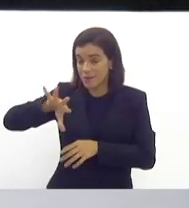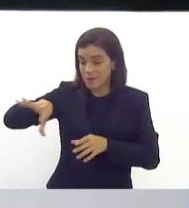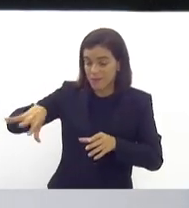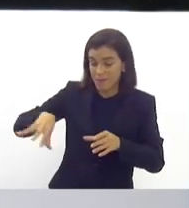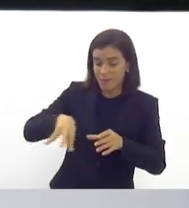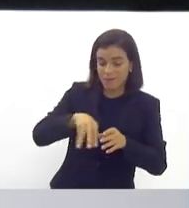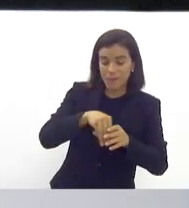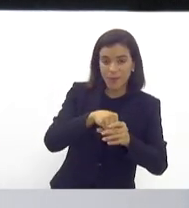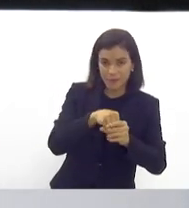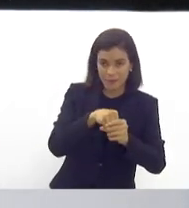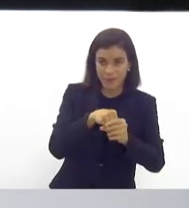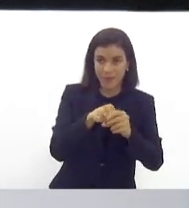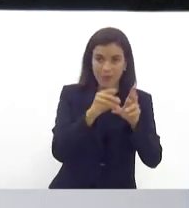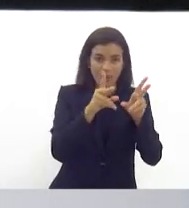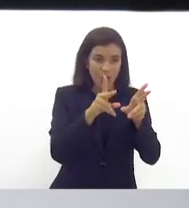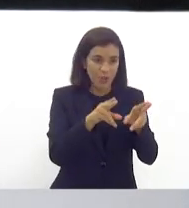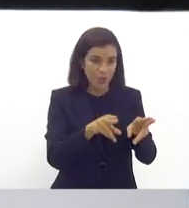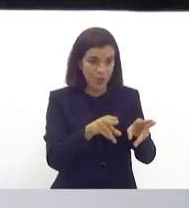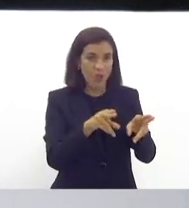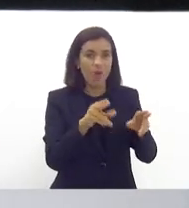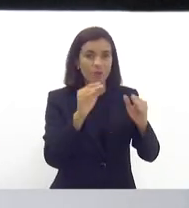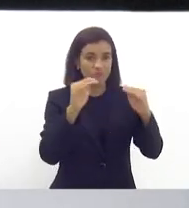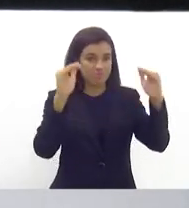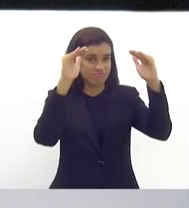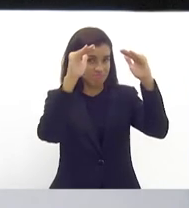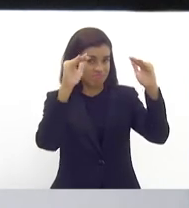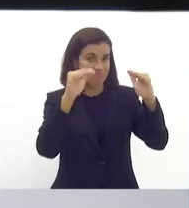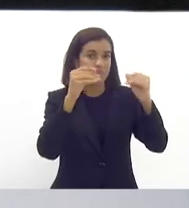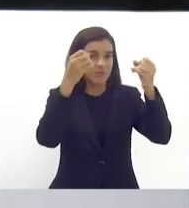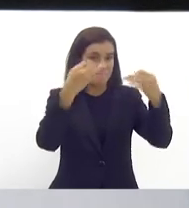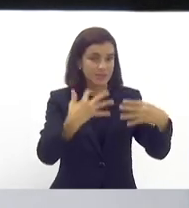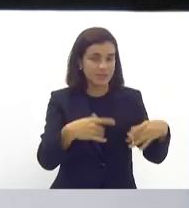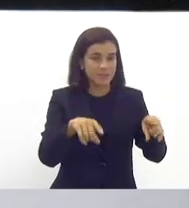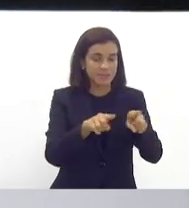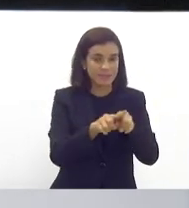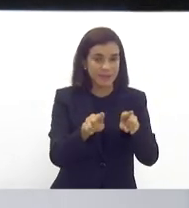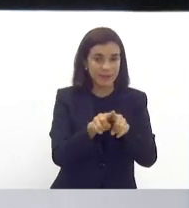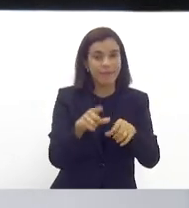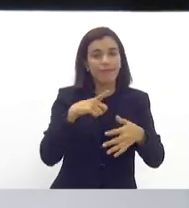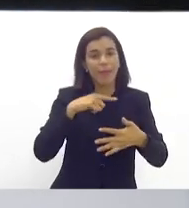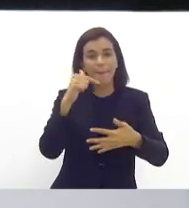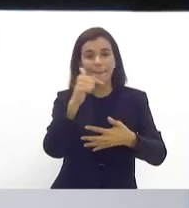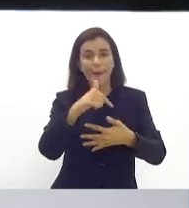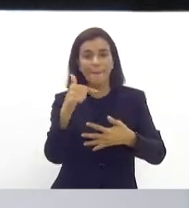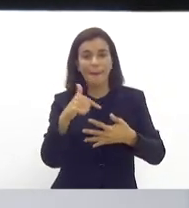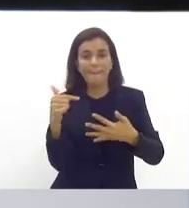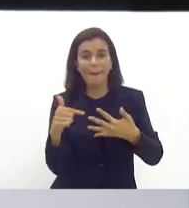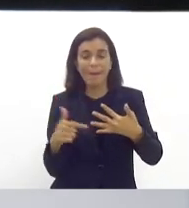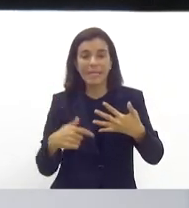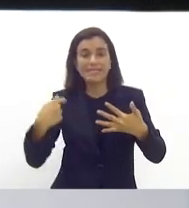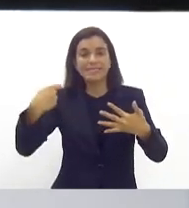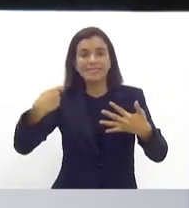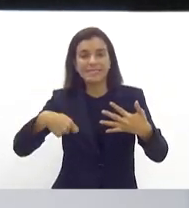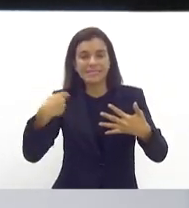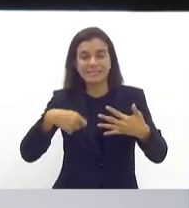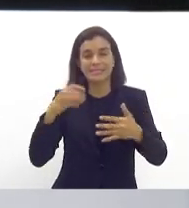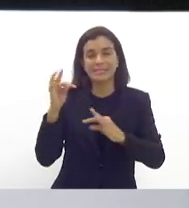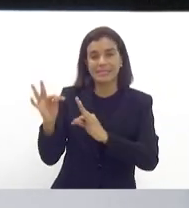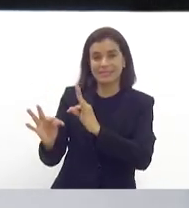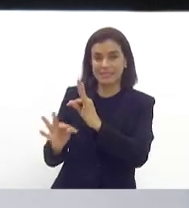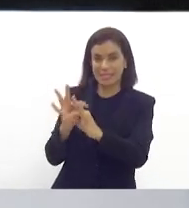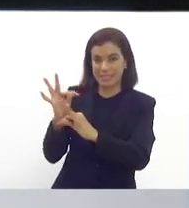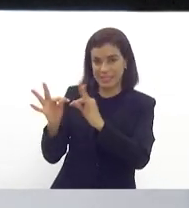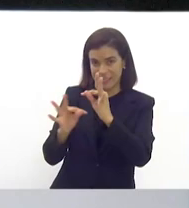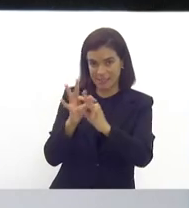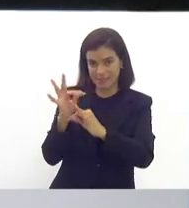trazer como a doutora da senhora desembargadora colocou vai trazer comorbidades e a necessidade de tratamento de